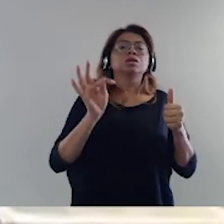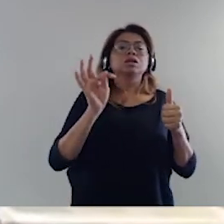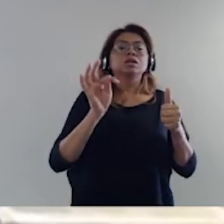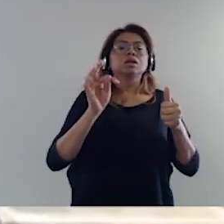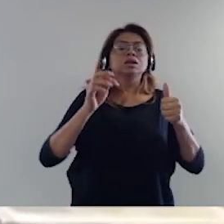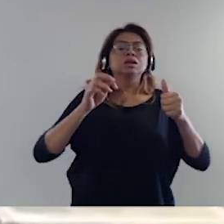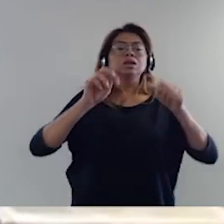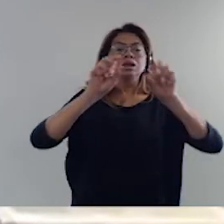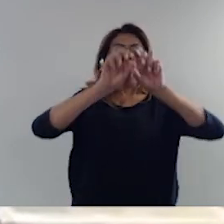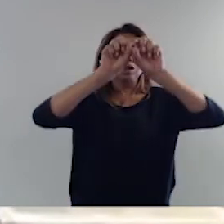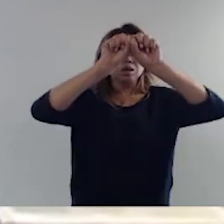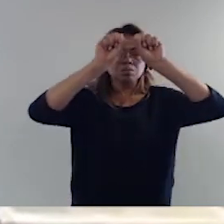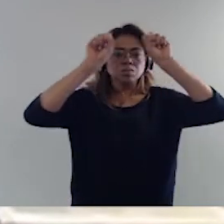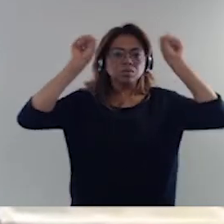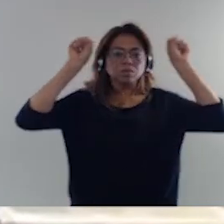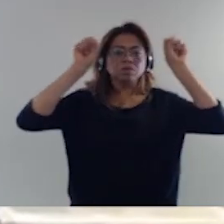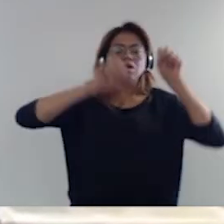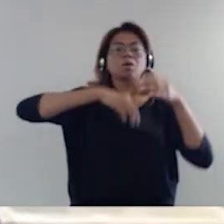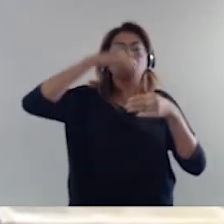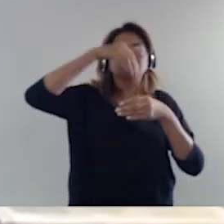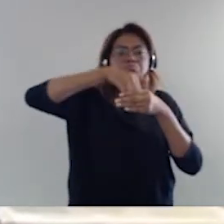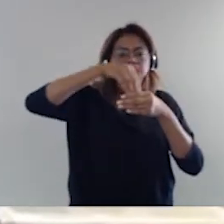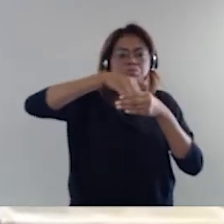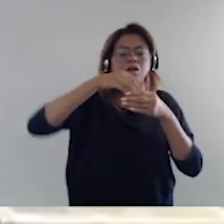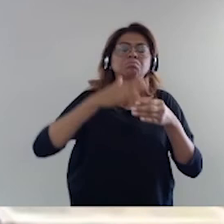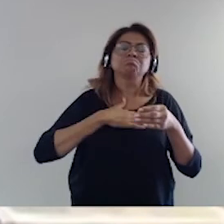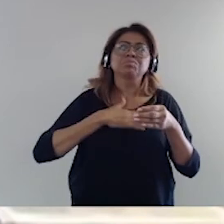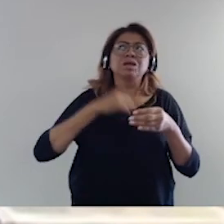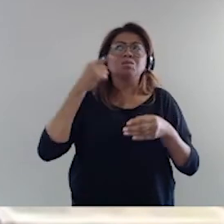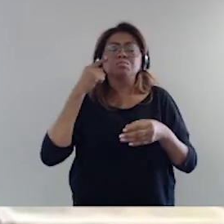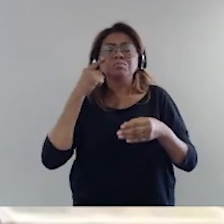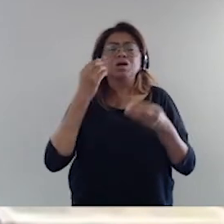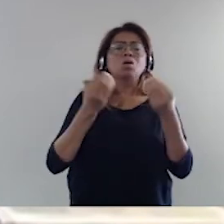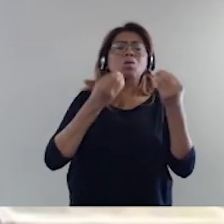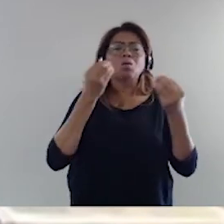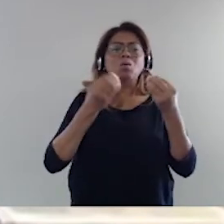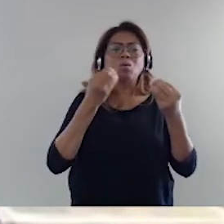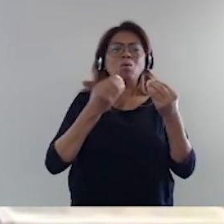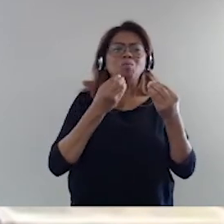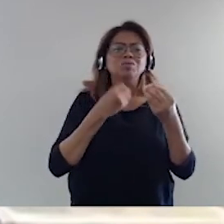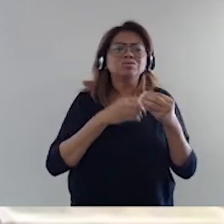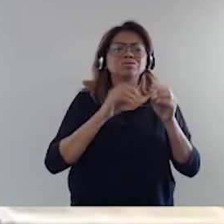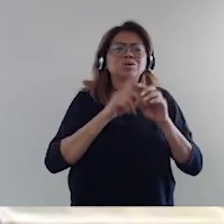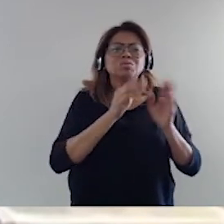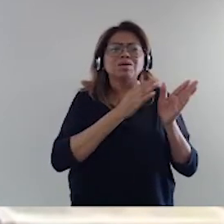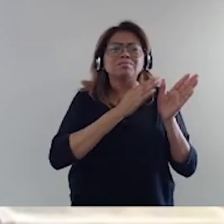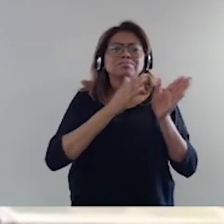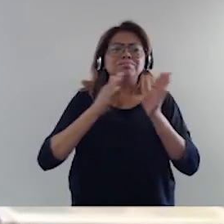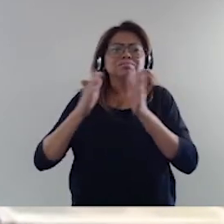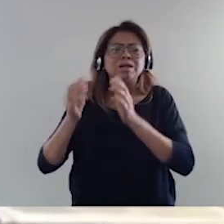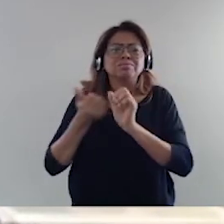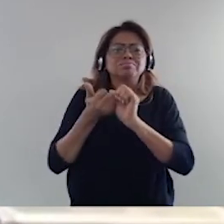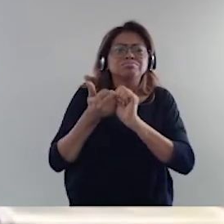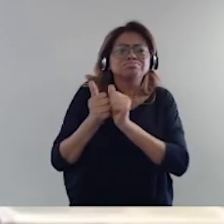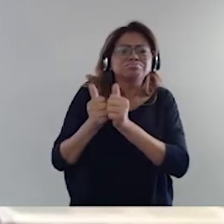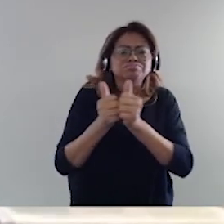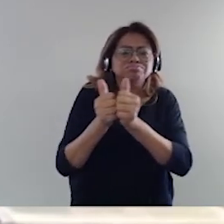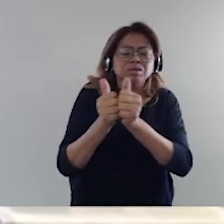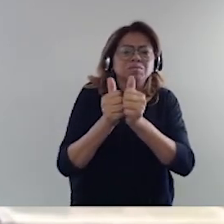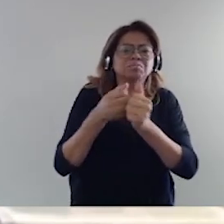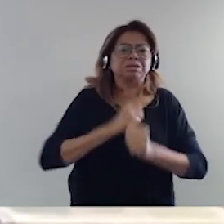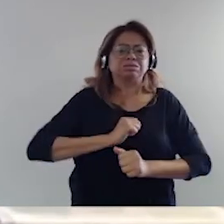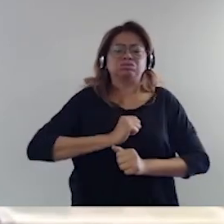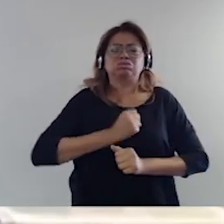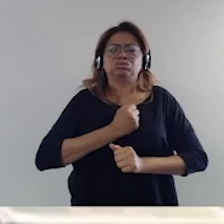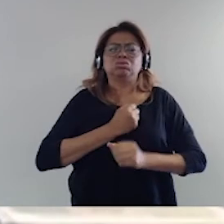era o problema das fake news, das campanhas de desinformação, das campanhas de ódio, e como nós poderíamos, dentro da Constituição e